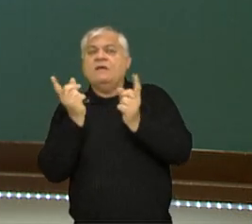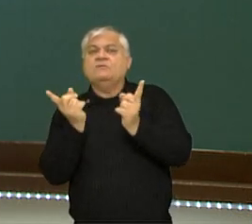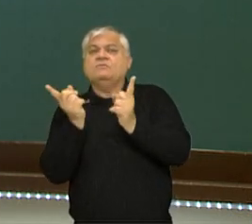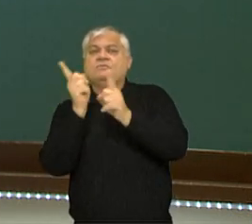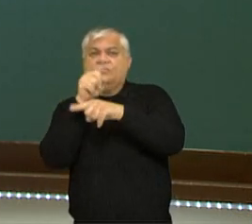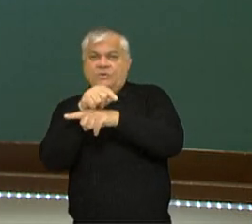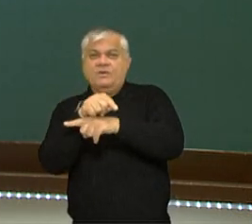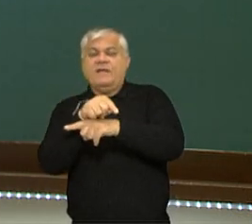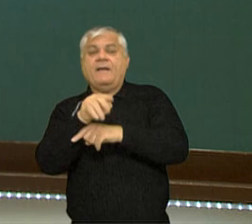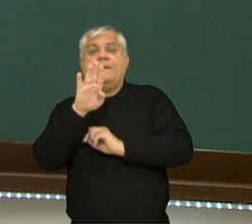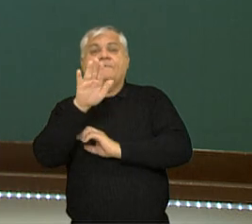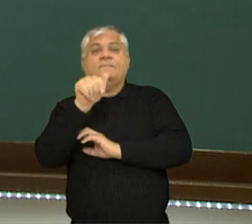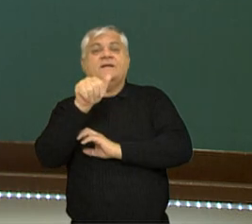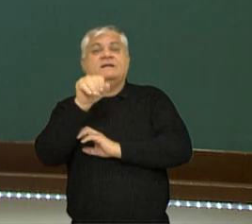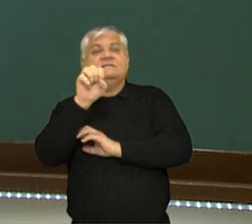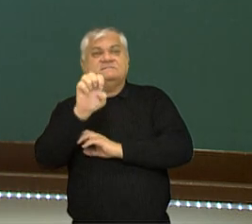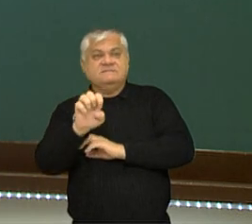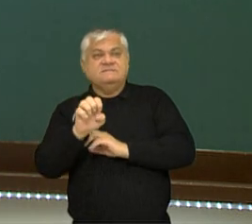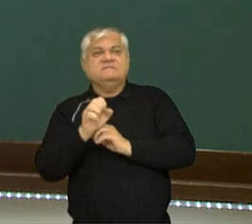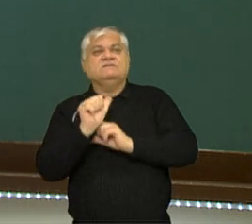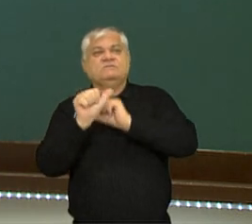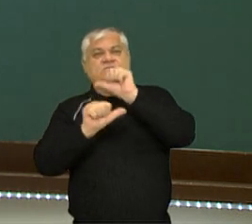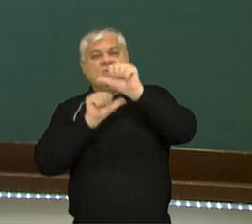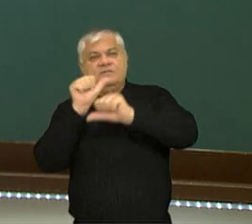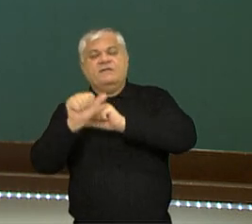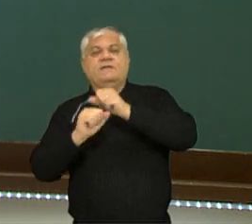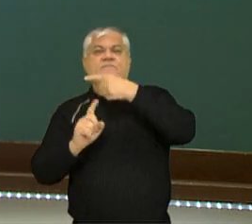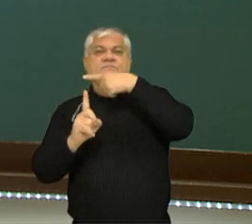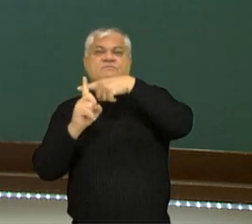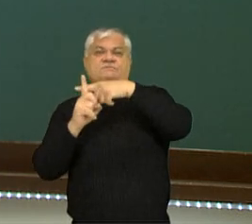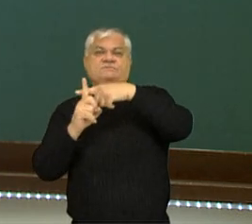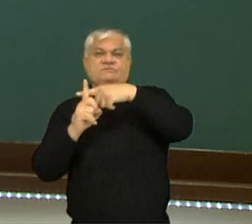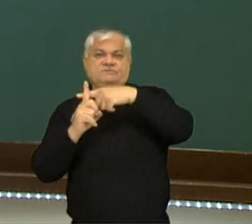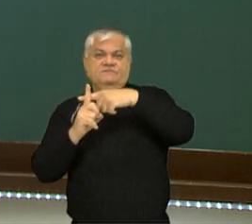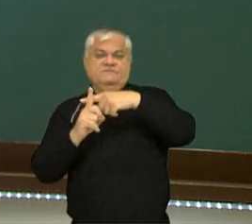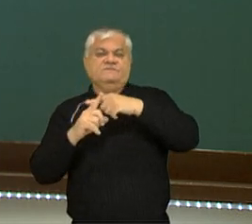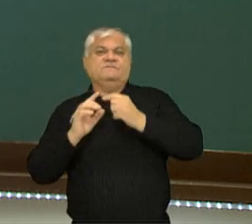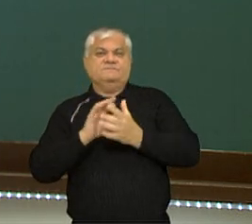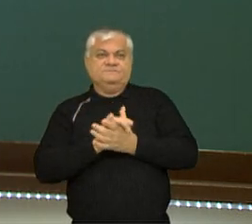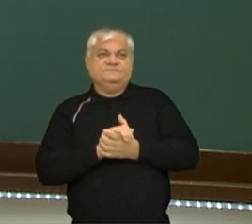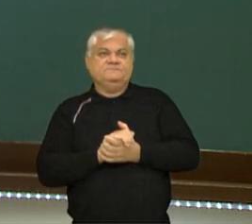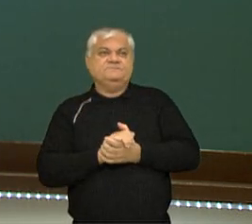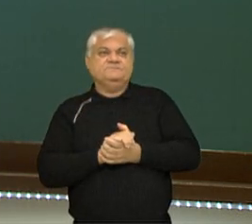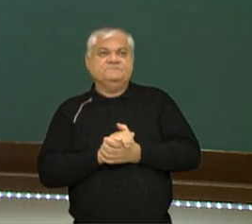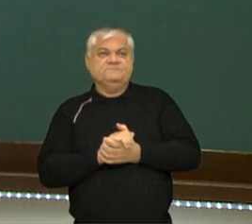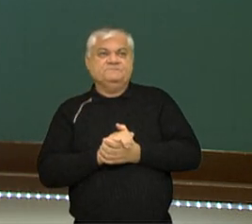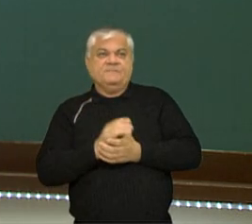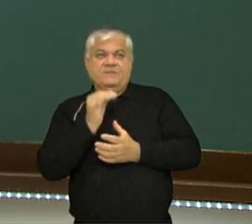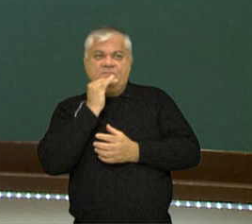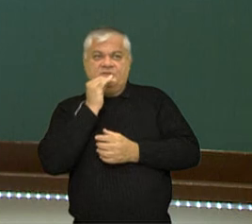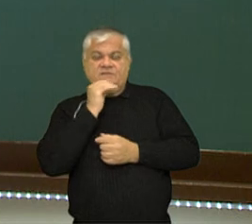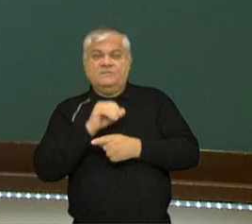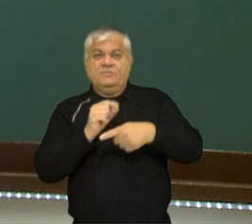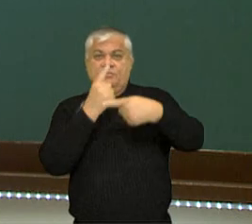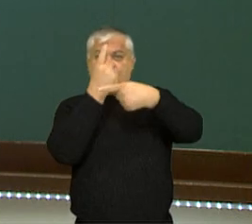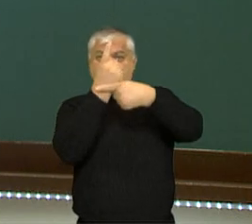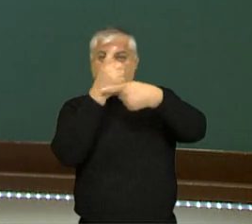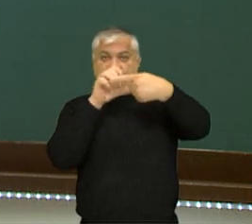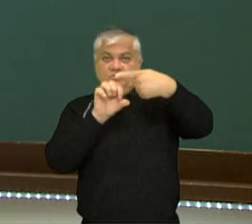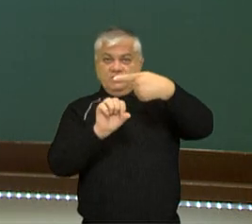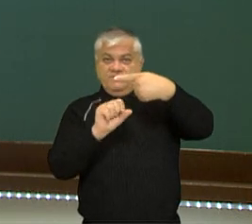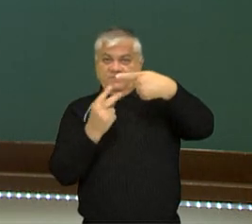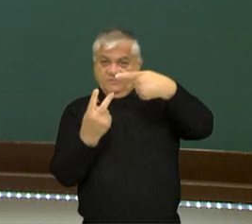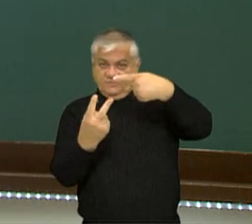da base, tá? E tornar essa base positiva. Então, nós temos aqui 1 sobre 9